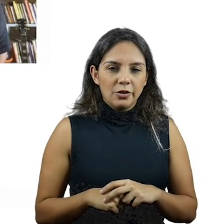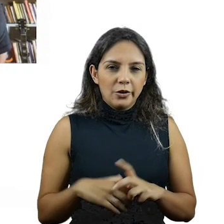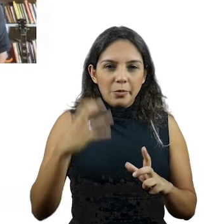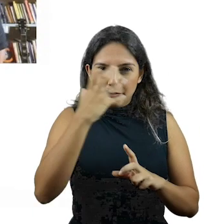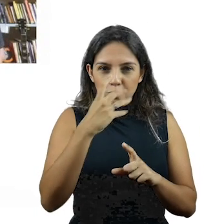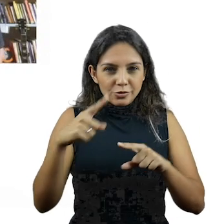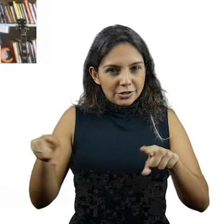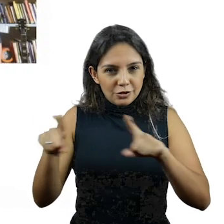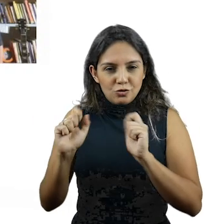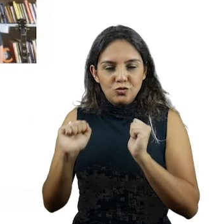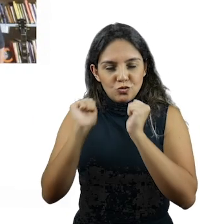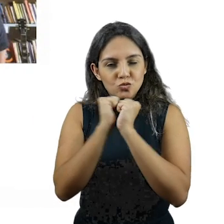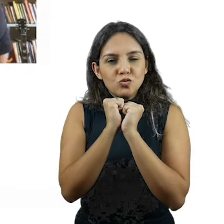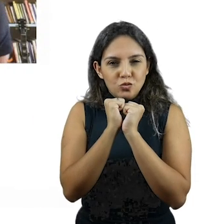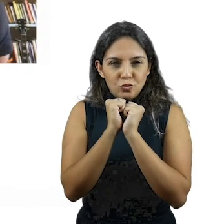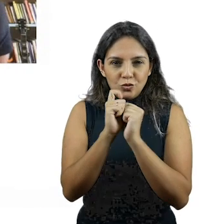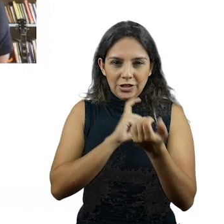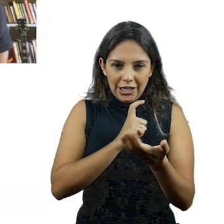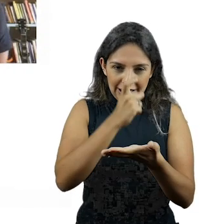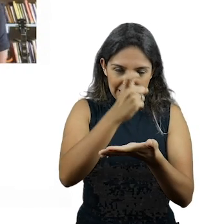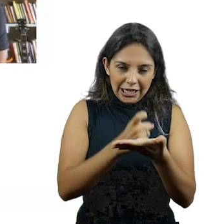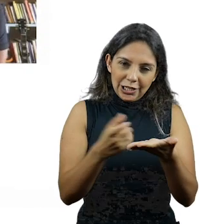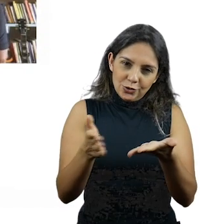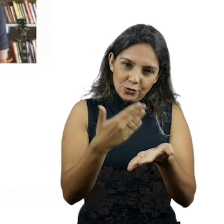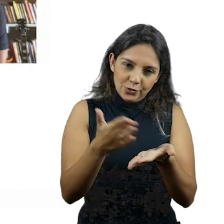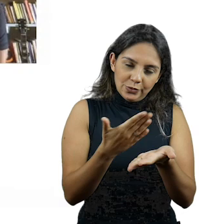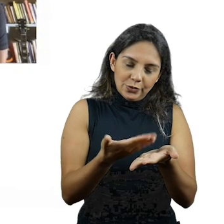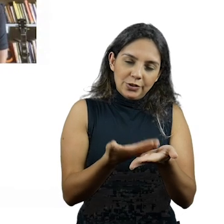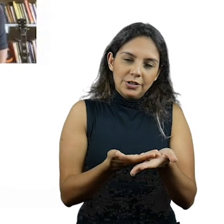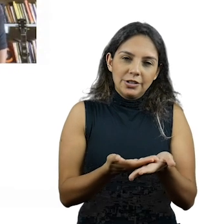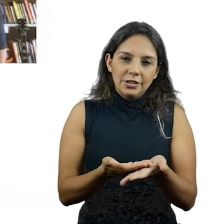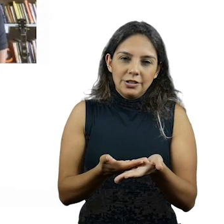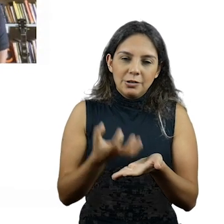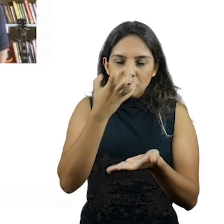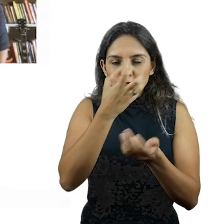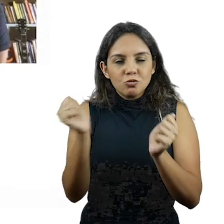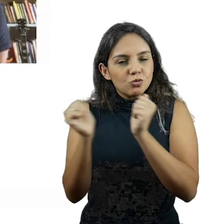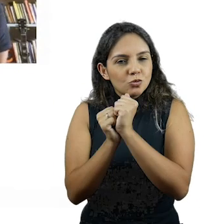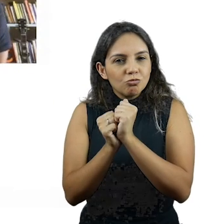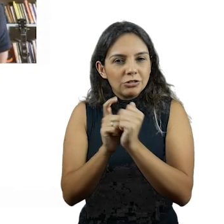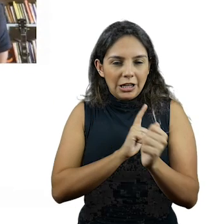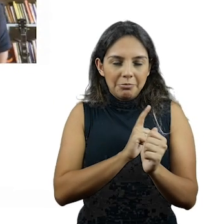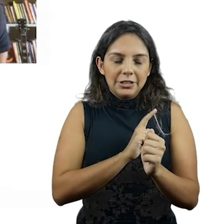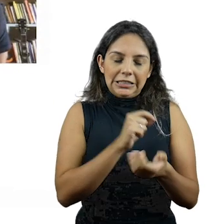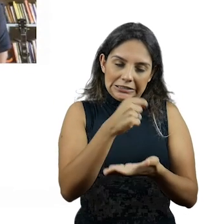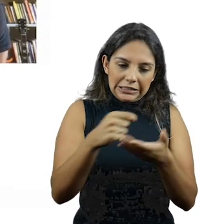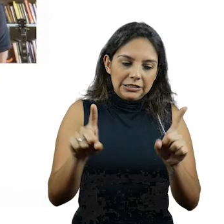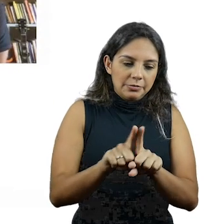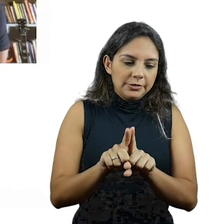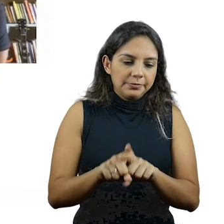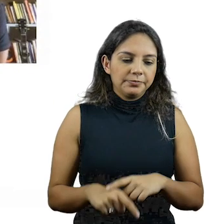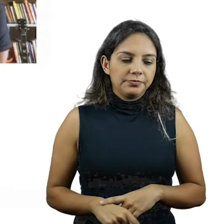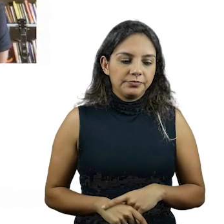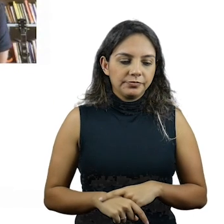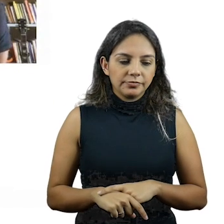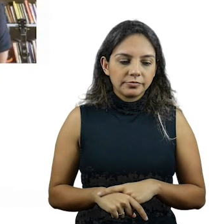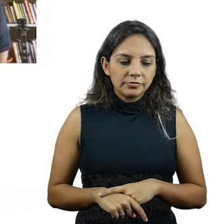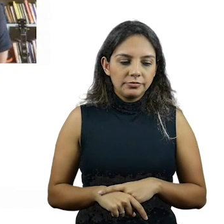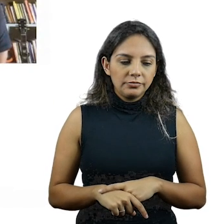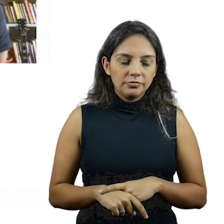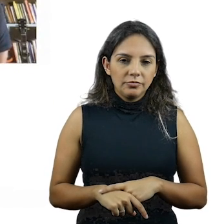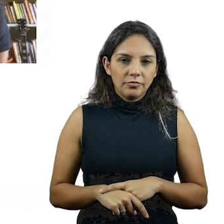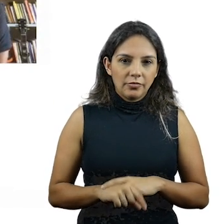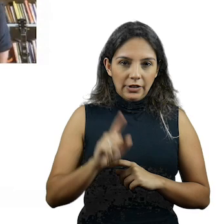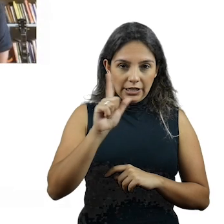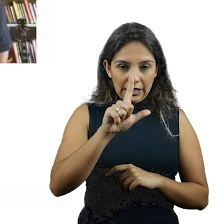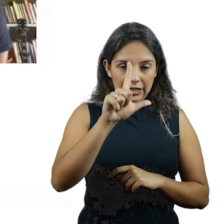um amadurecimento muito grande, sabe, do último Levir para isso. Não só as músicas, a parte técnica de escrita também. Só Levir é